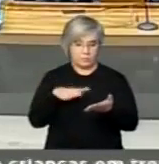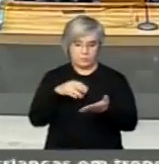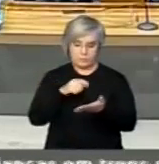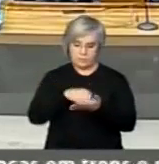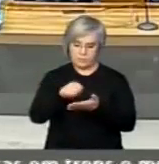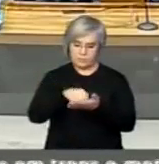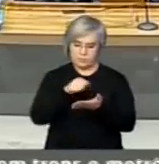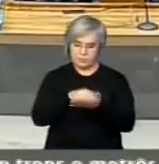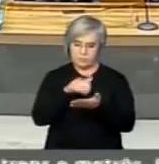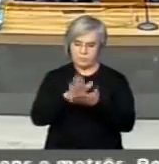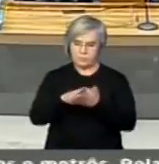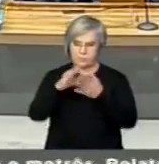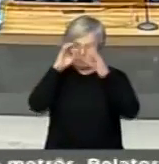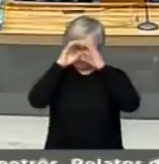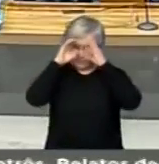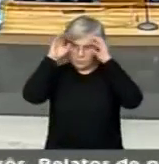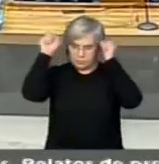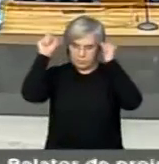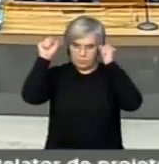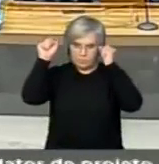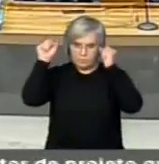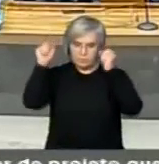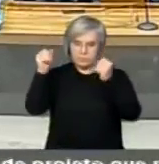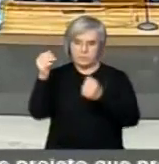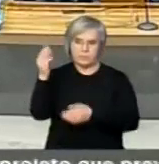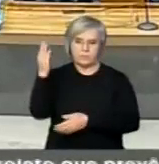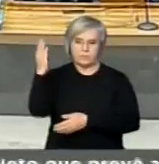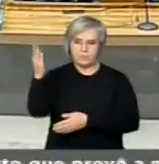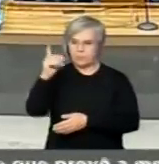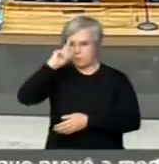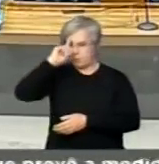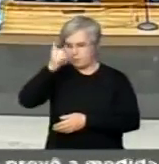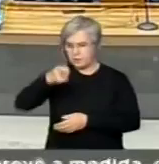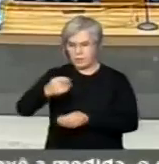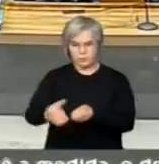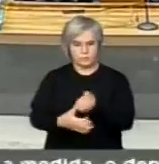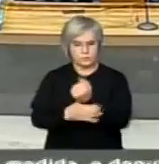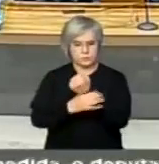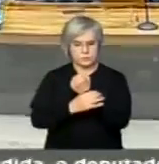protocolizaram no Supremo Tribunal Federal um mandato de segurança